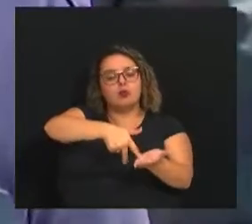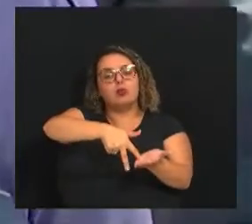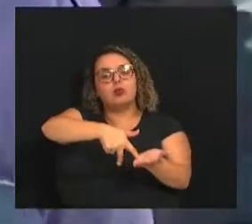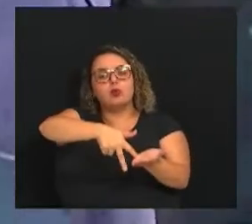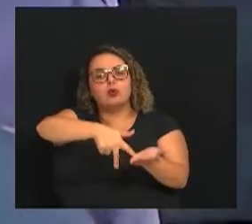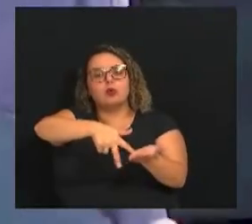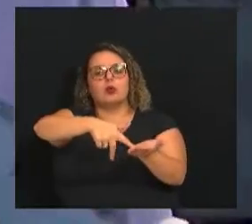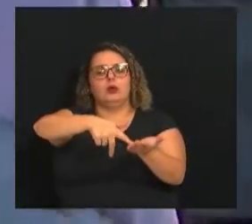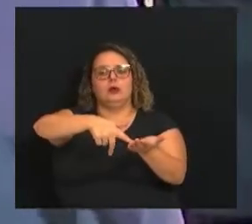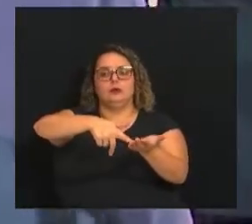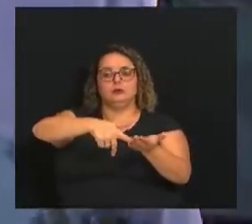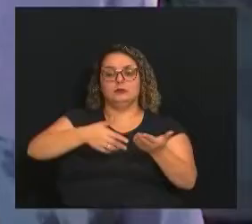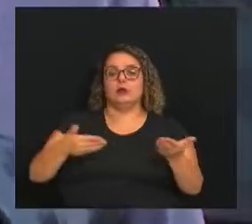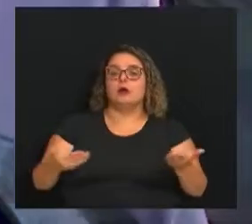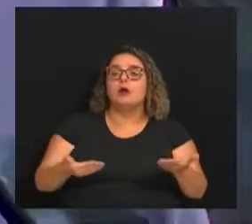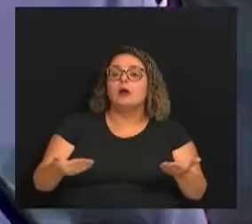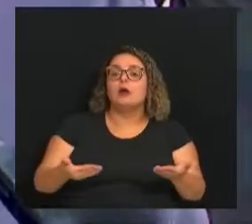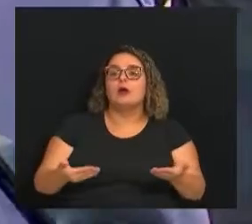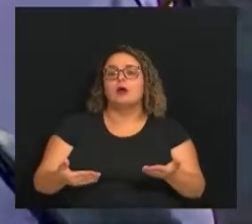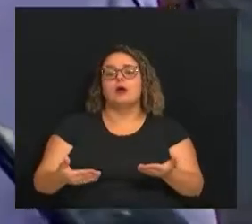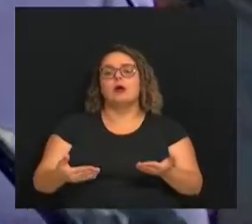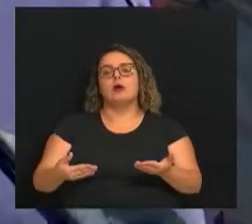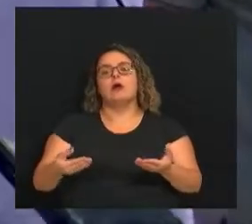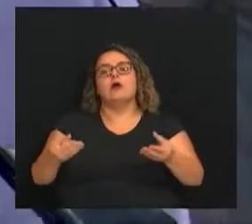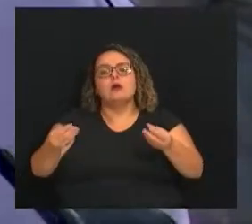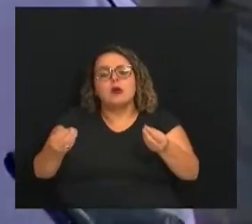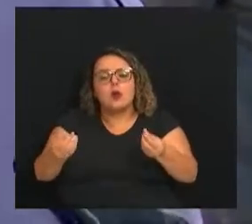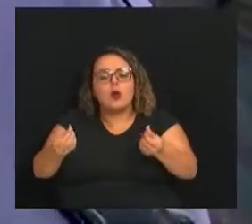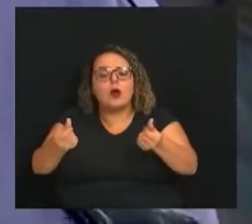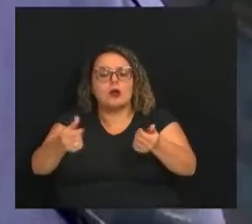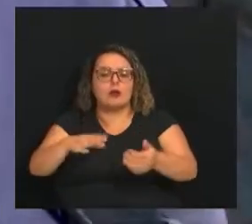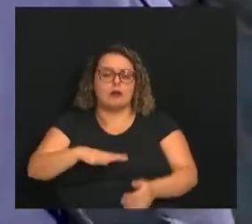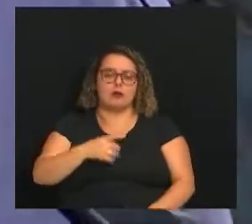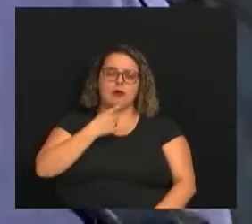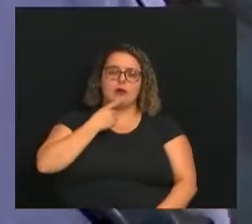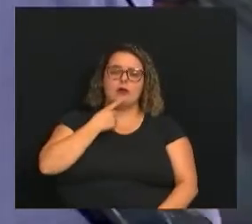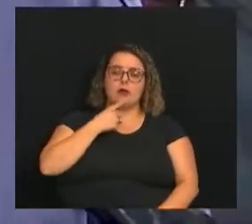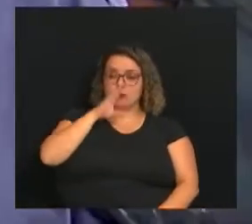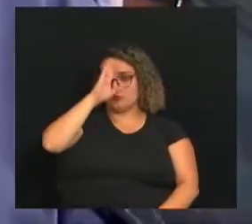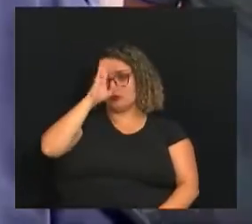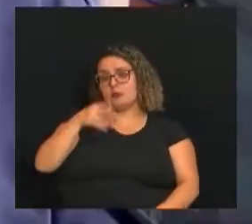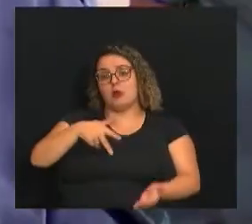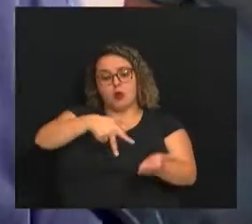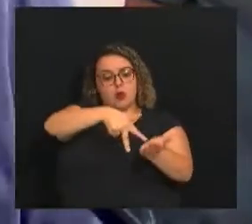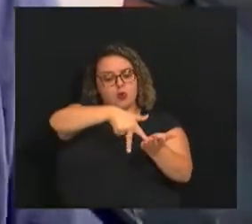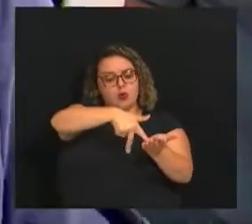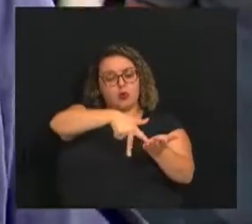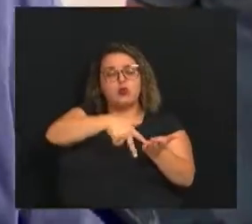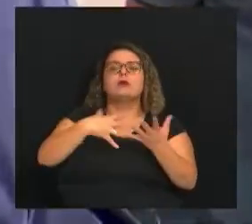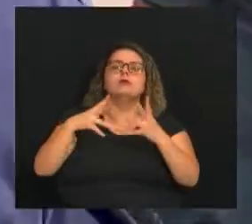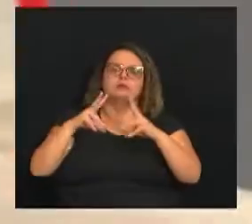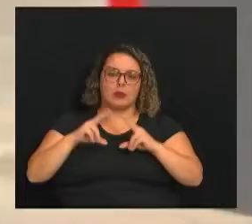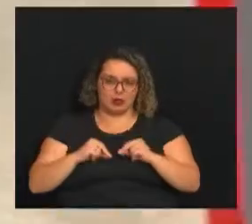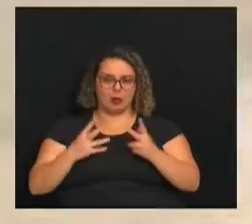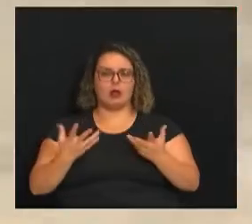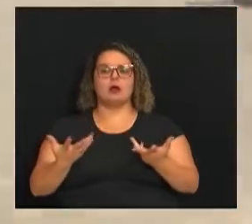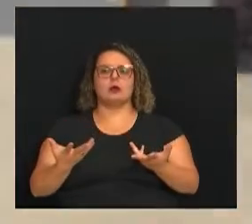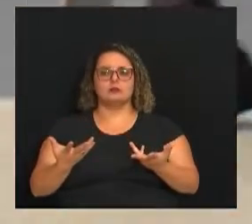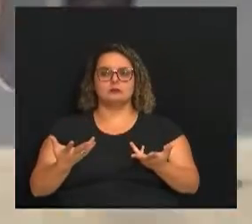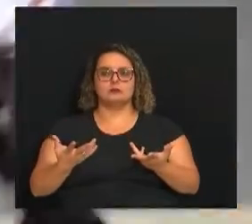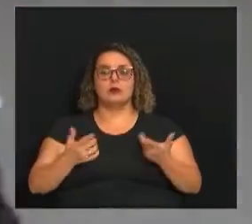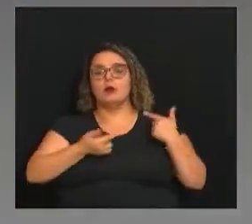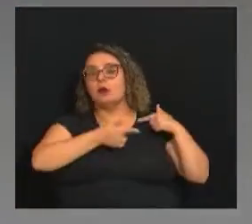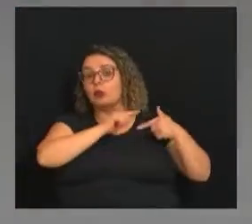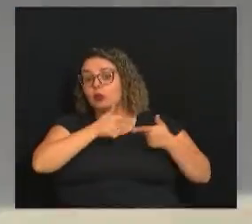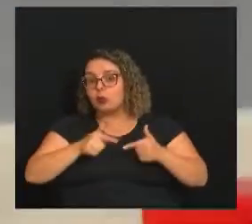da qualidade que Campinas merece, que principalmente os skatistas de Campinas merecem. Campinas tem tradição no